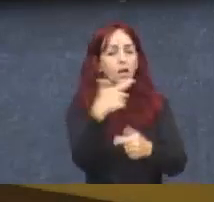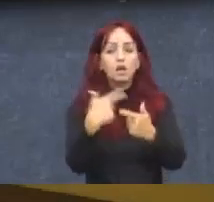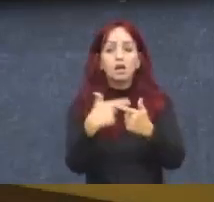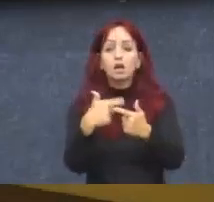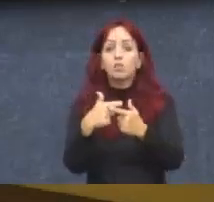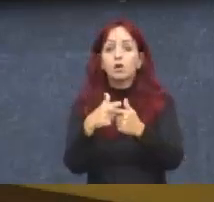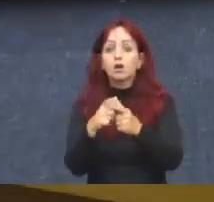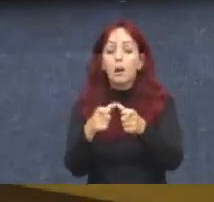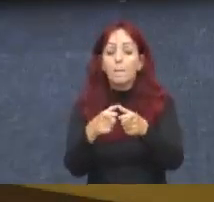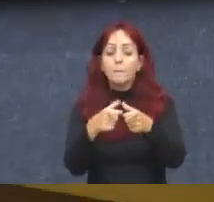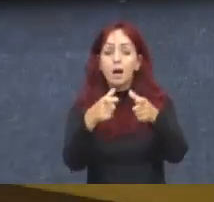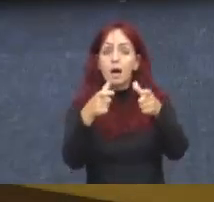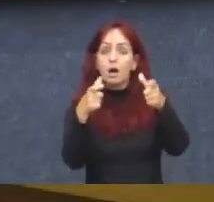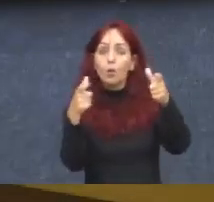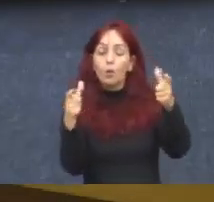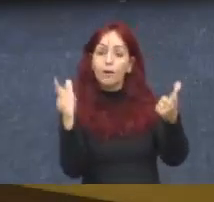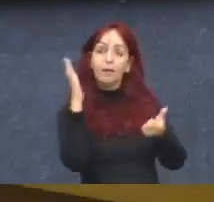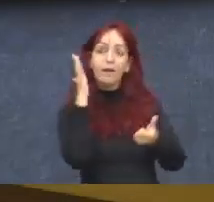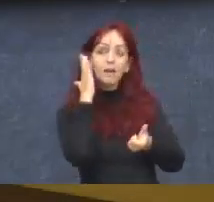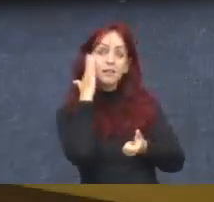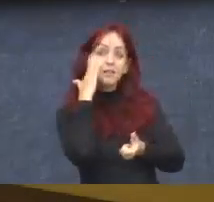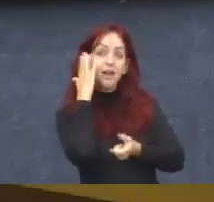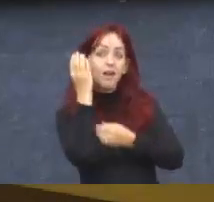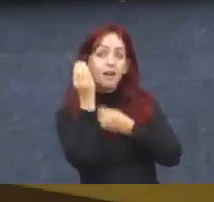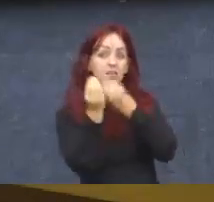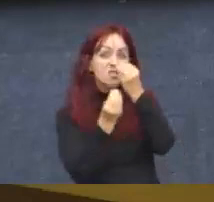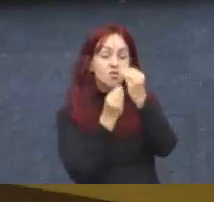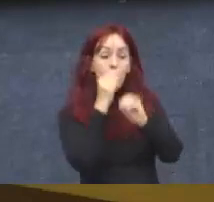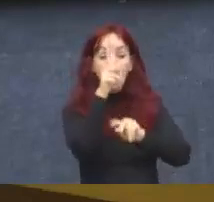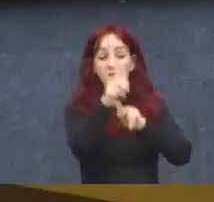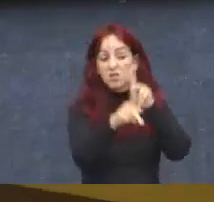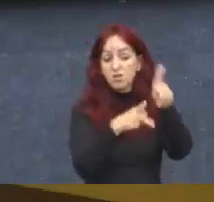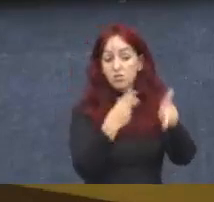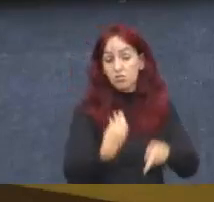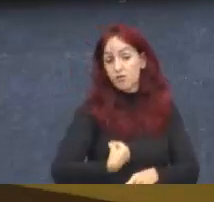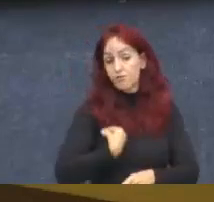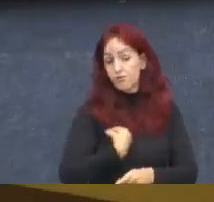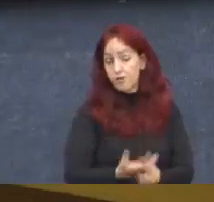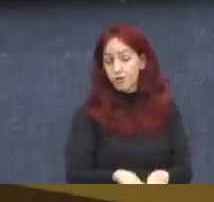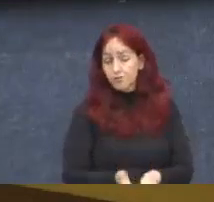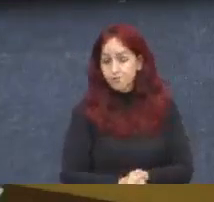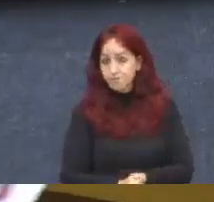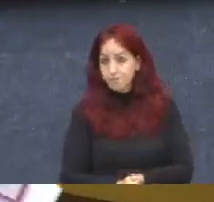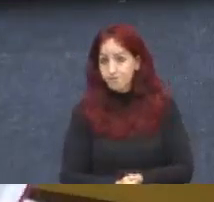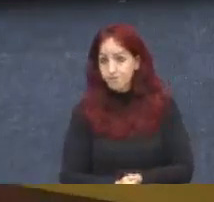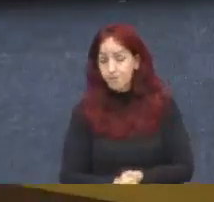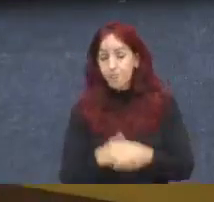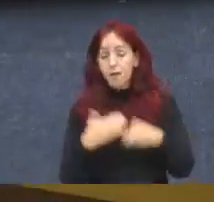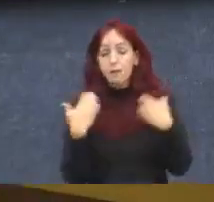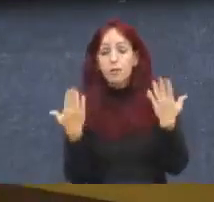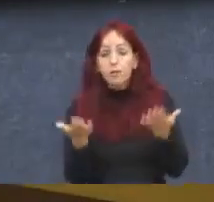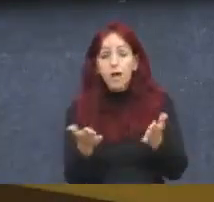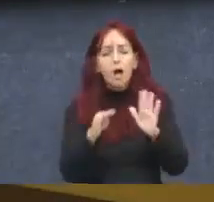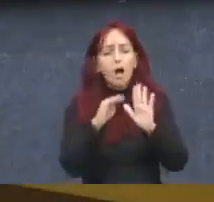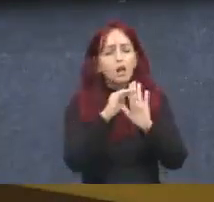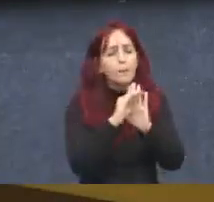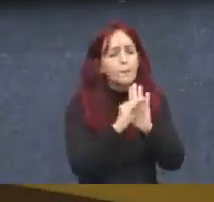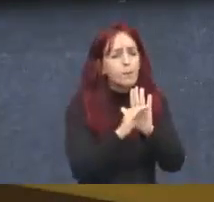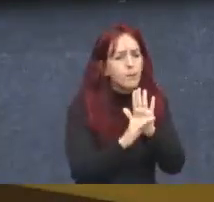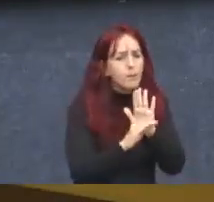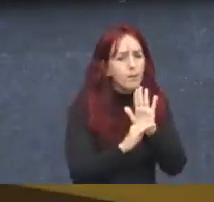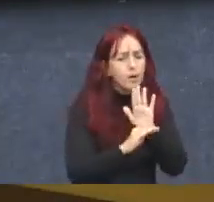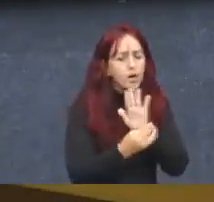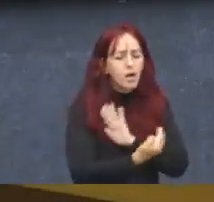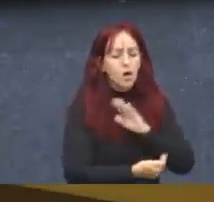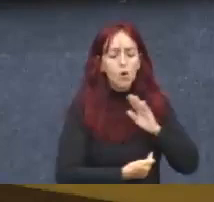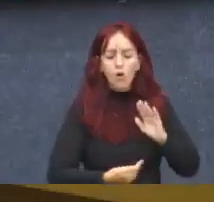maioria entende o drama que o povo brasileiro estava vivendo. E entre tantas medidas que o governo